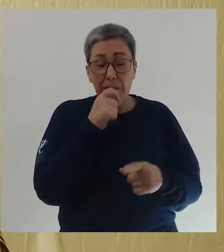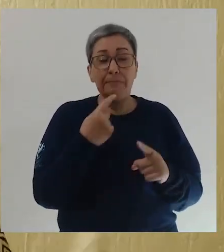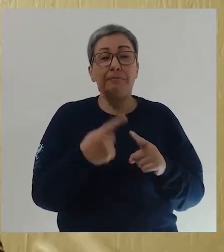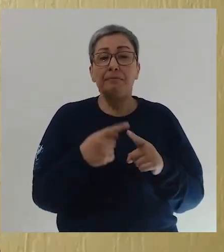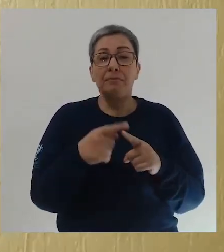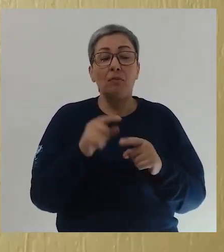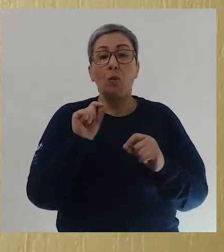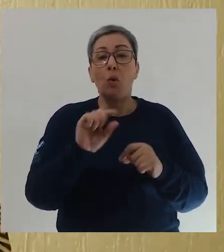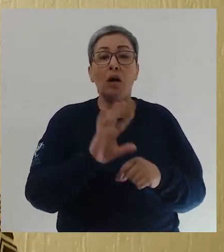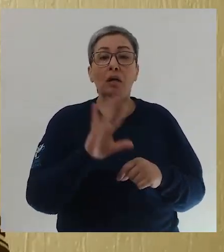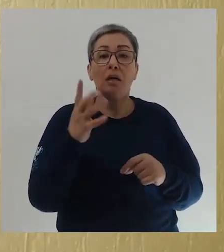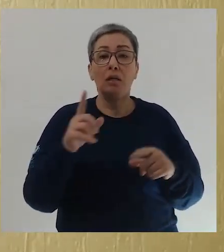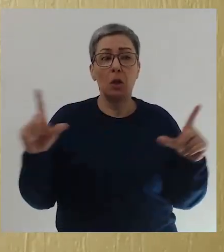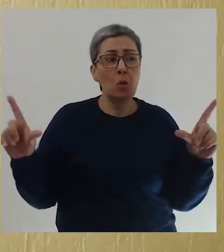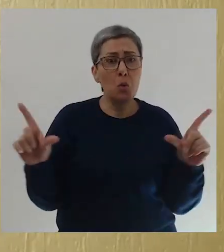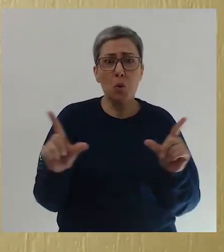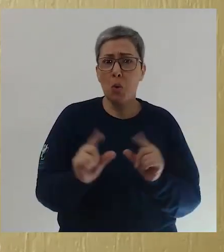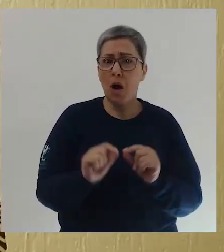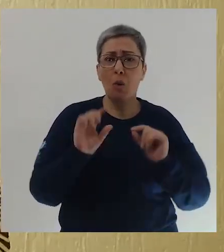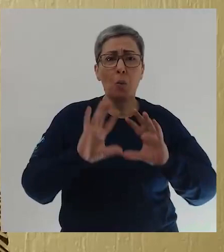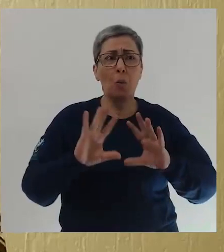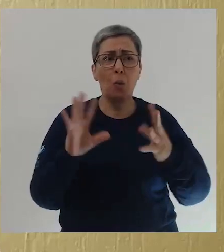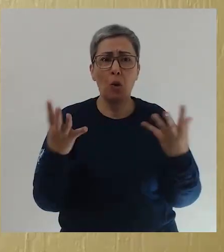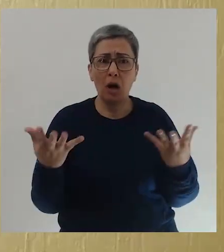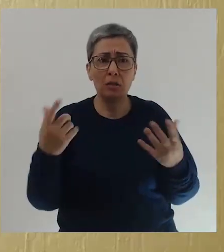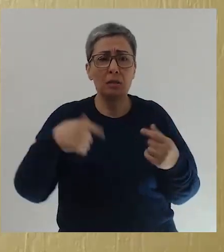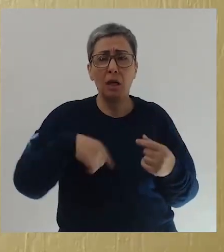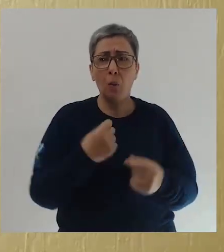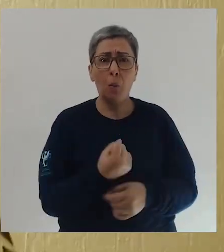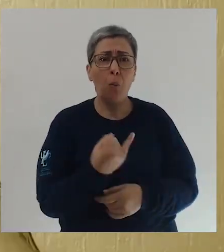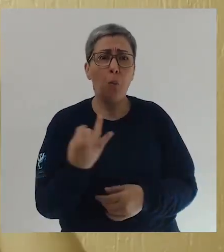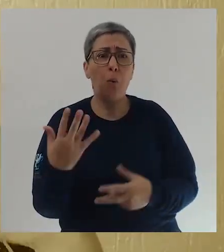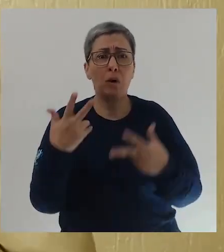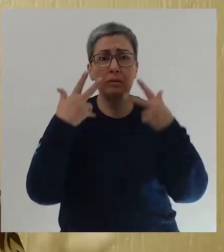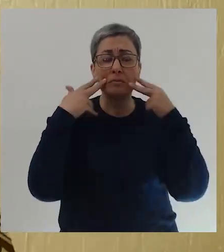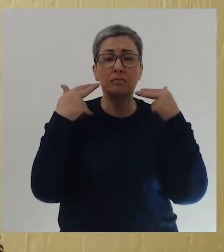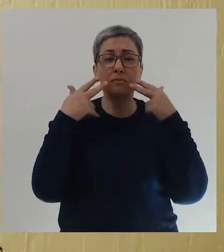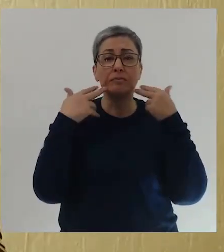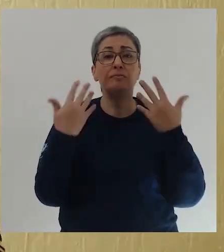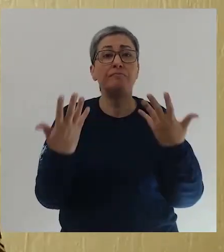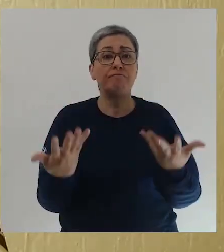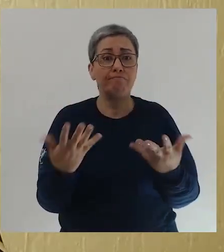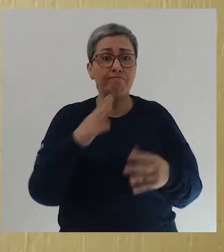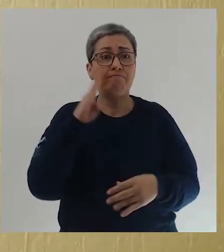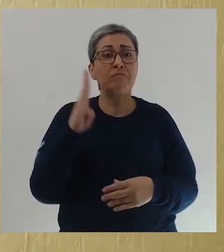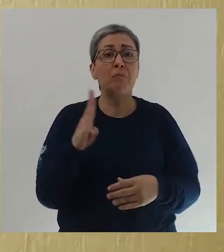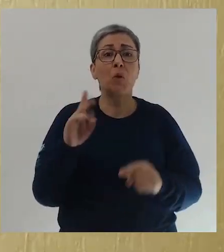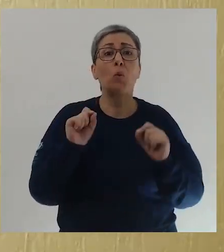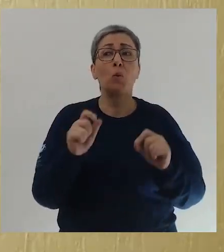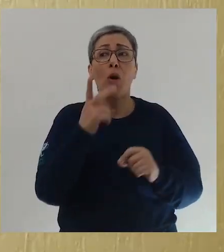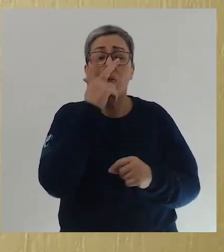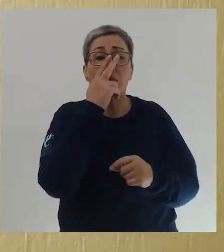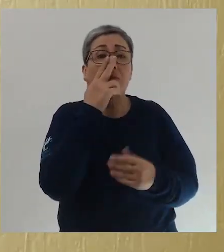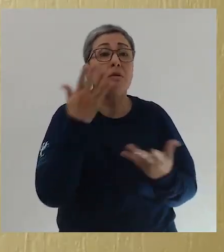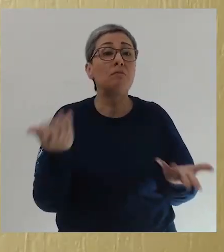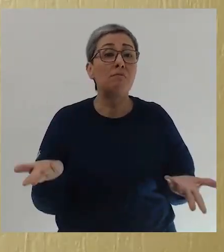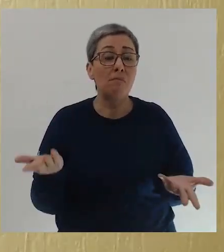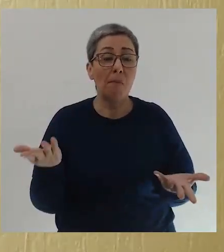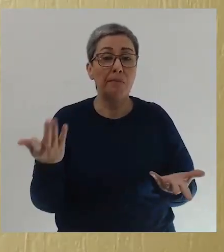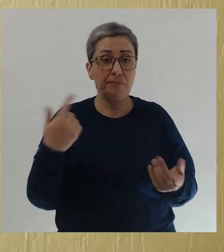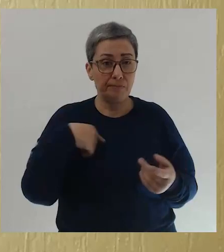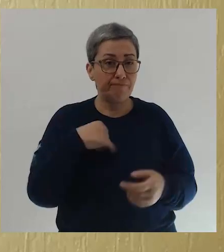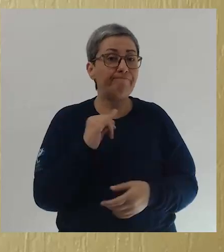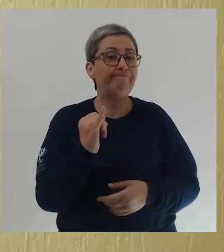por que será que houve então essa redução tão drástica nesse número aí da população indígena aqui no Brasil? O que vocês